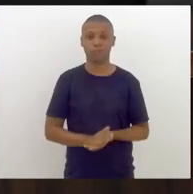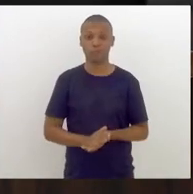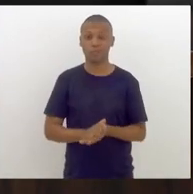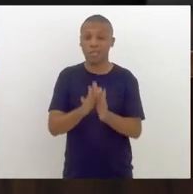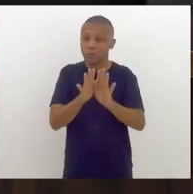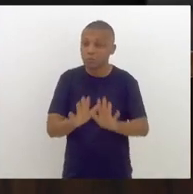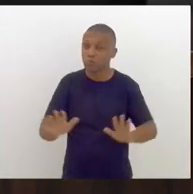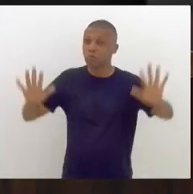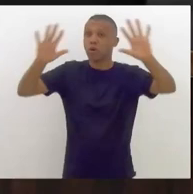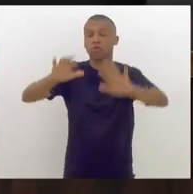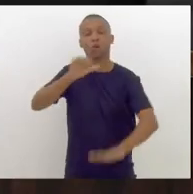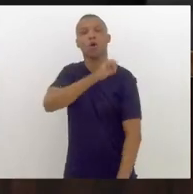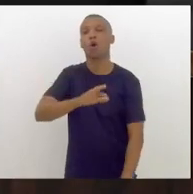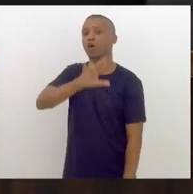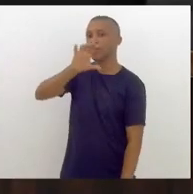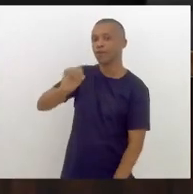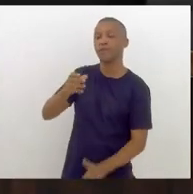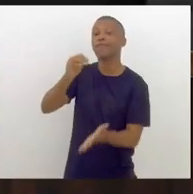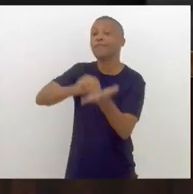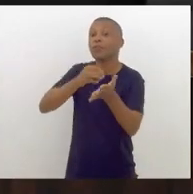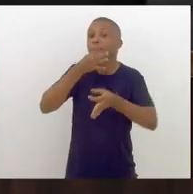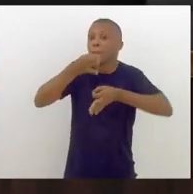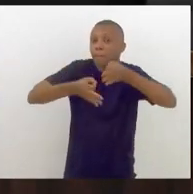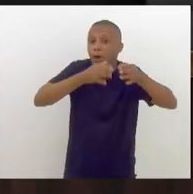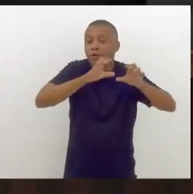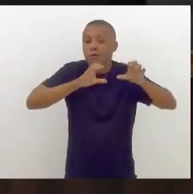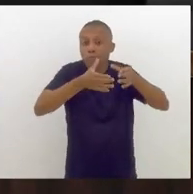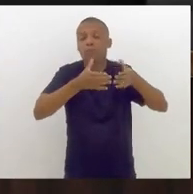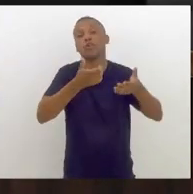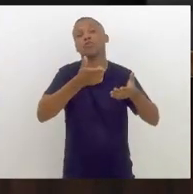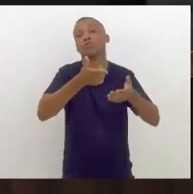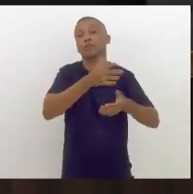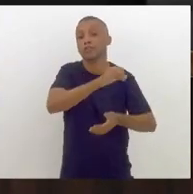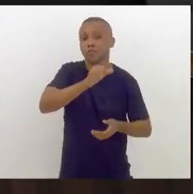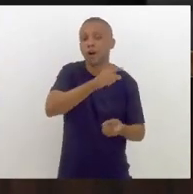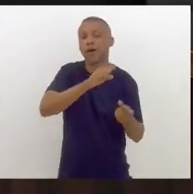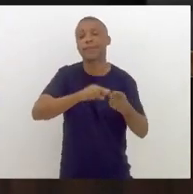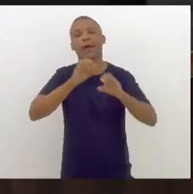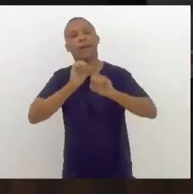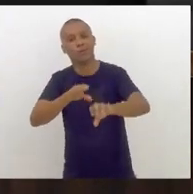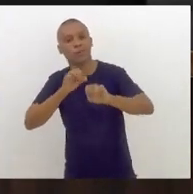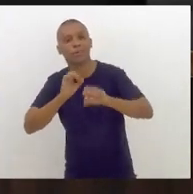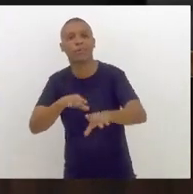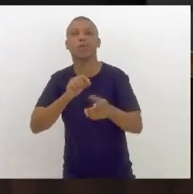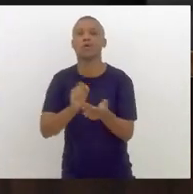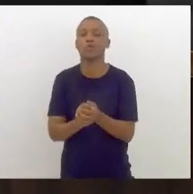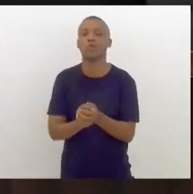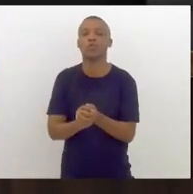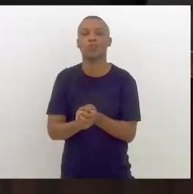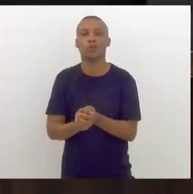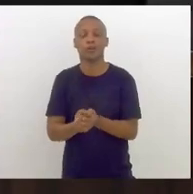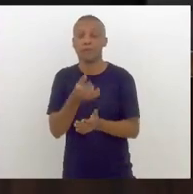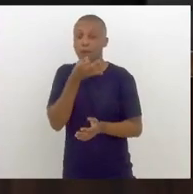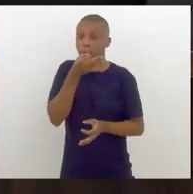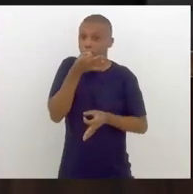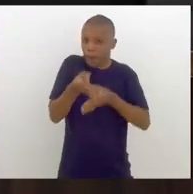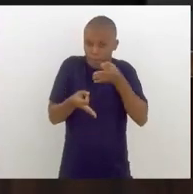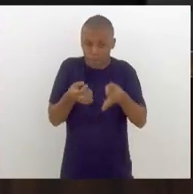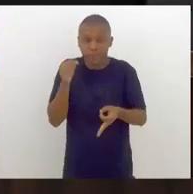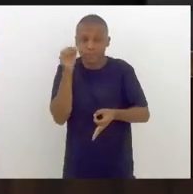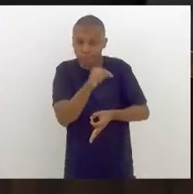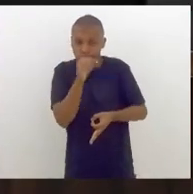janeiropendendo de pareceres das comissões Justiça de educação cultura e orçamento para emitir parecer pela comissão de condição Deputado